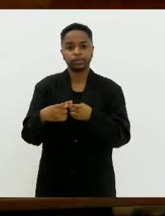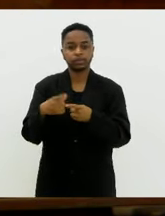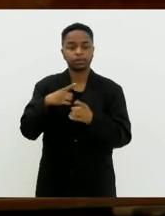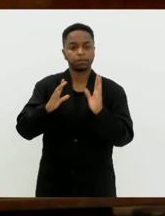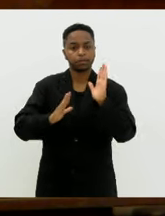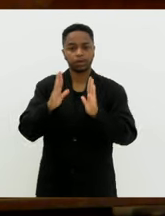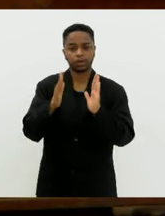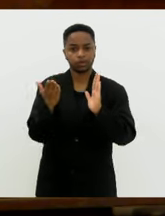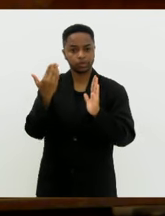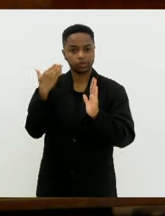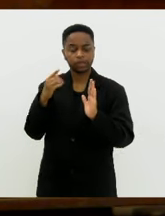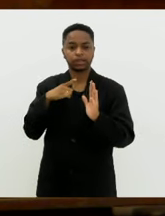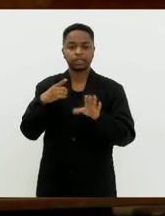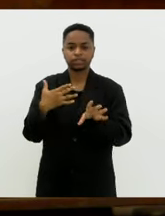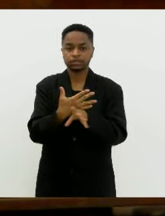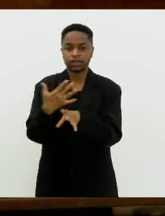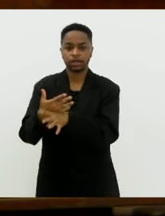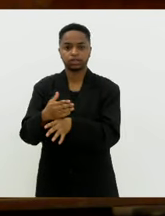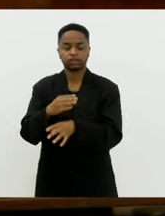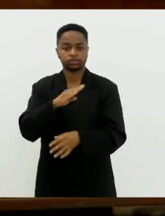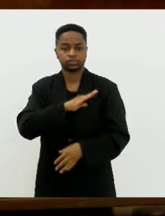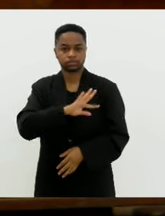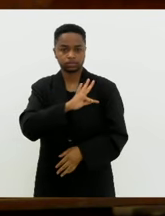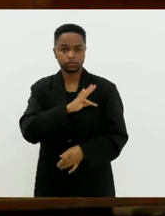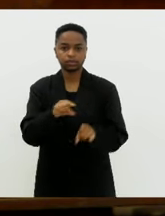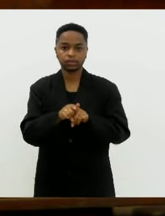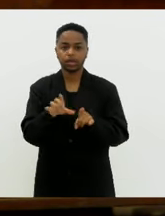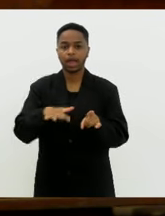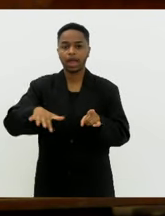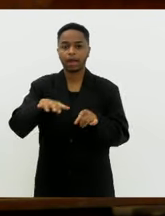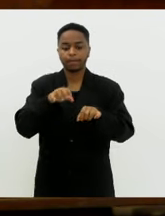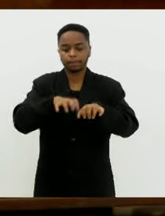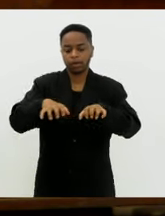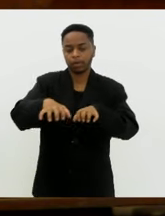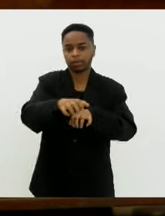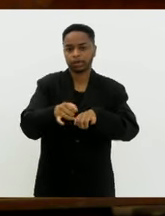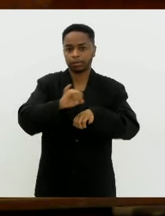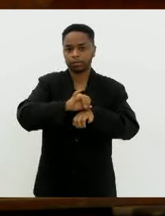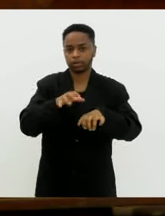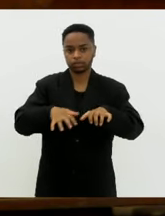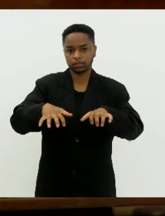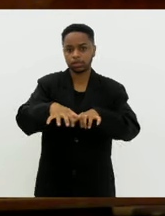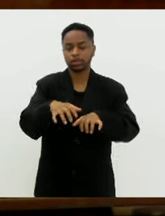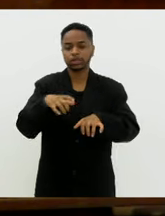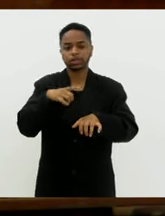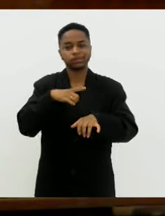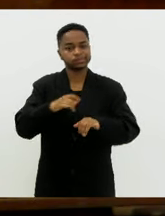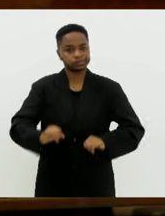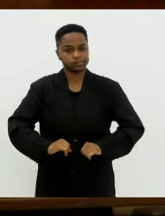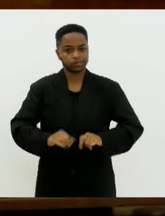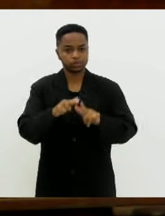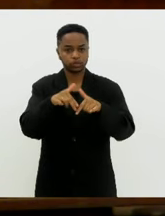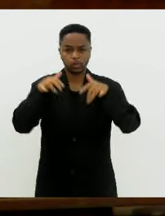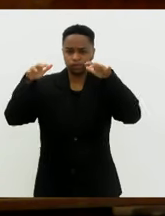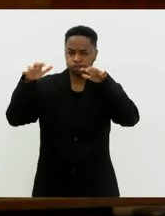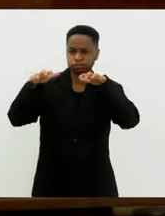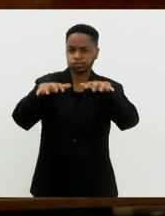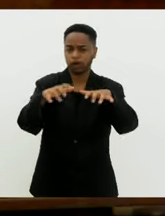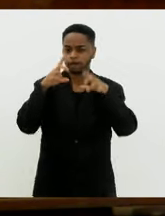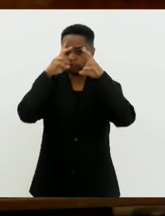Baixada Fluminense e da região metropolitana sofreram com as fortes chuvas. Muitas pessoas perderam suas casas e